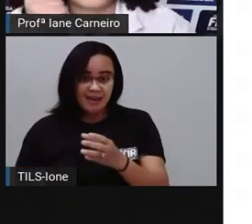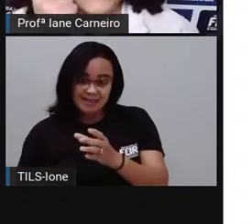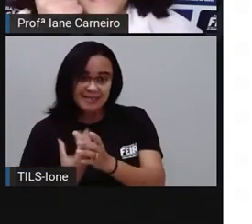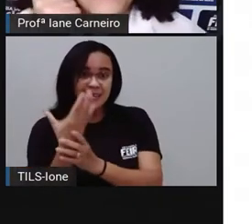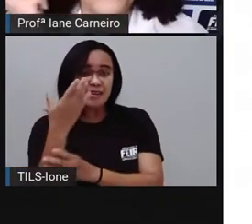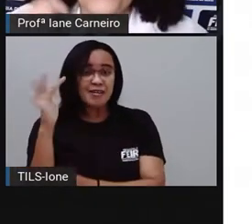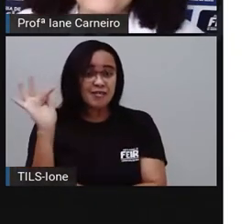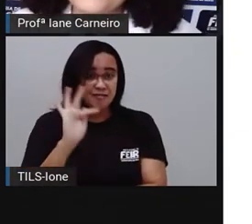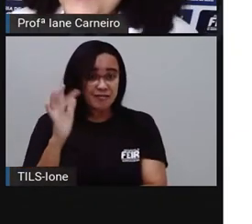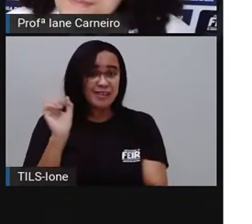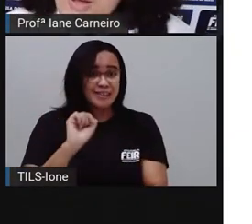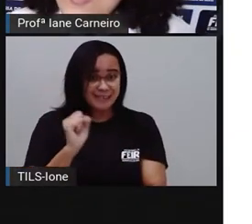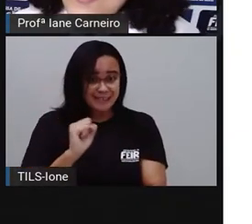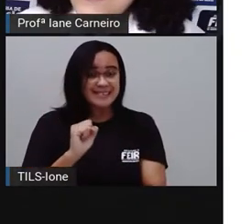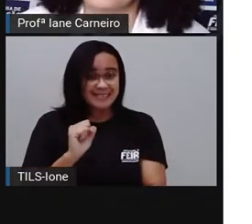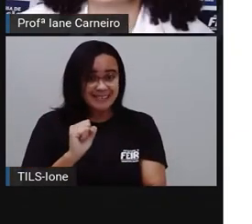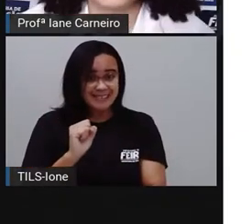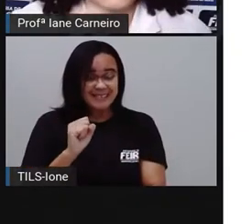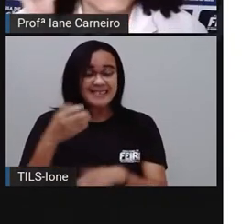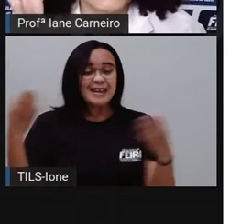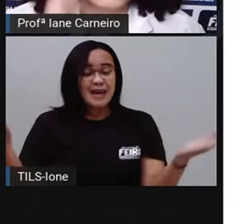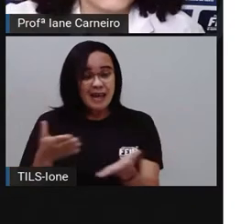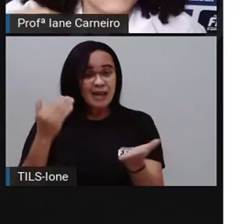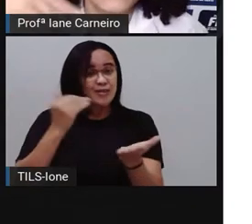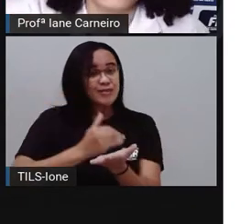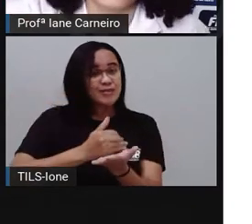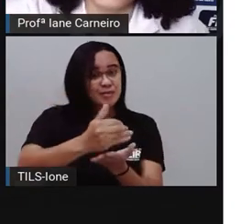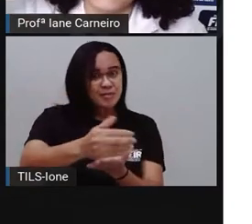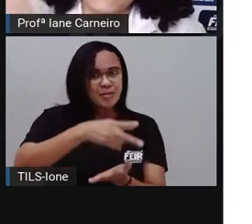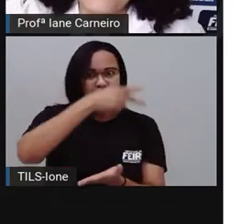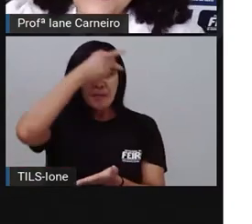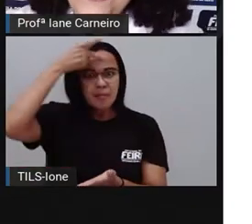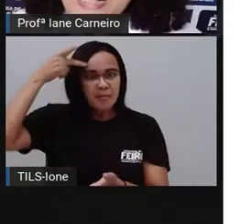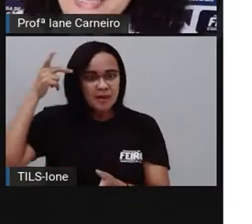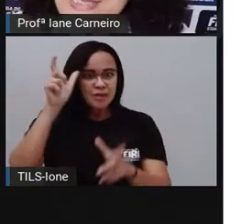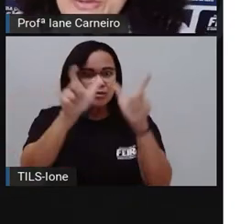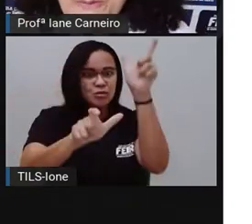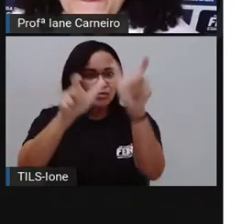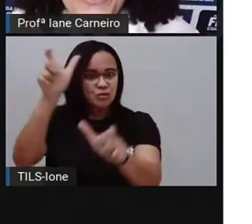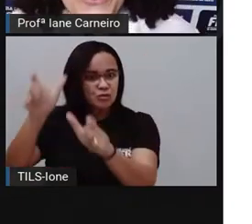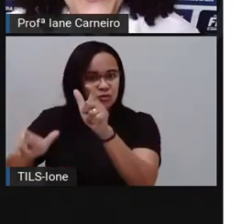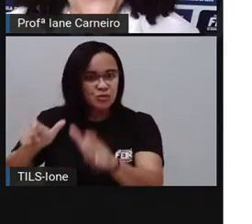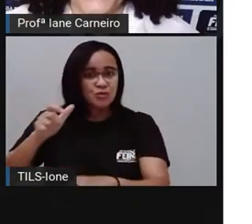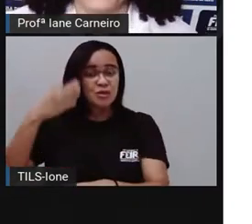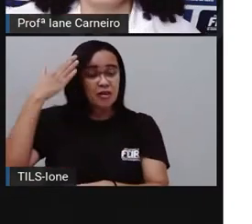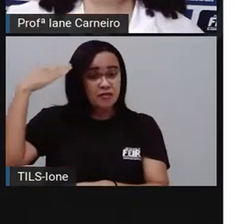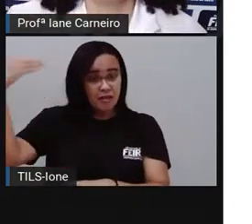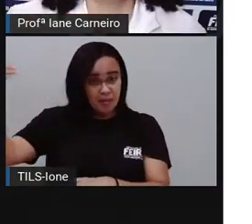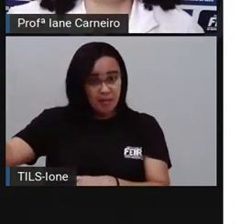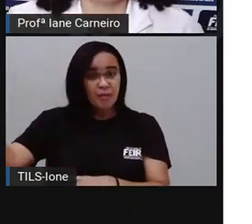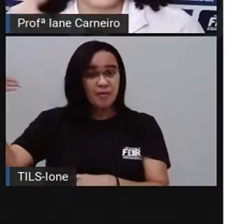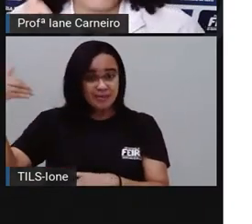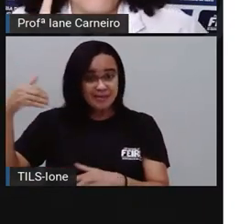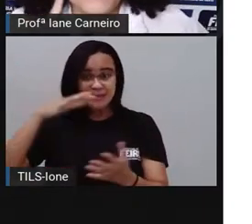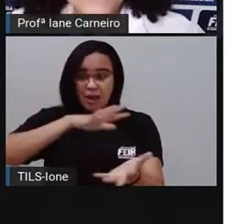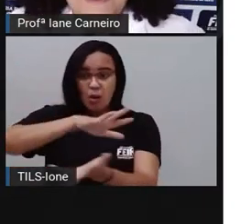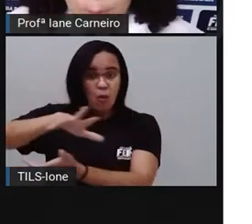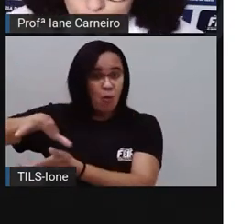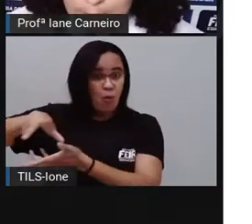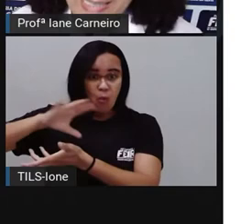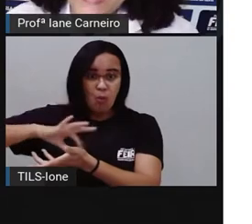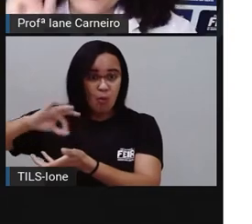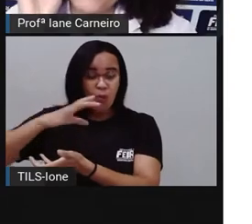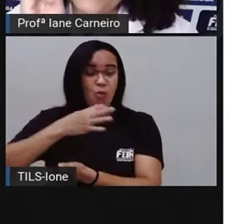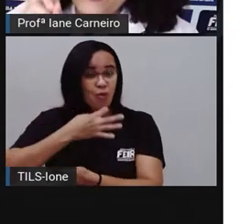prova vai começar com os famosos, né? Os feirenses que ganharam aí o Brasil e o mundo, né? Então, para começar, a